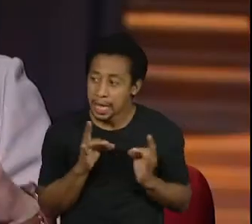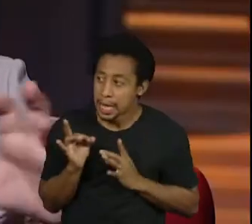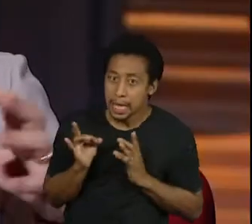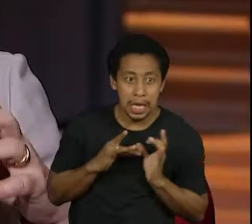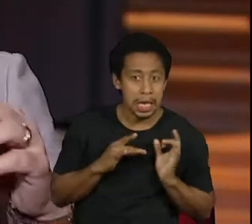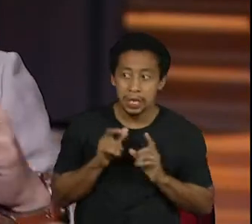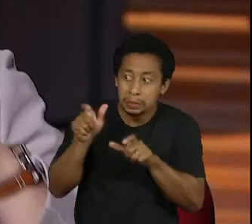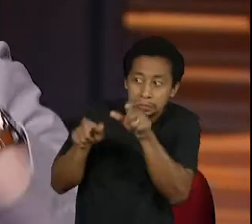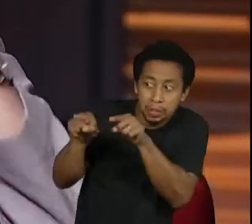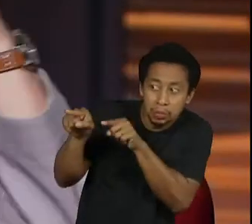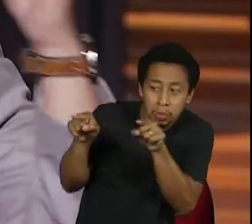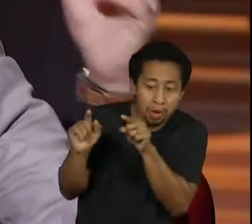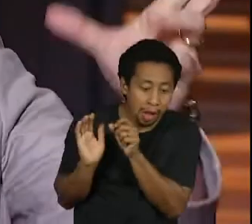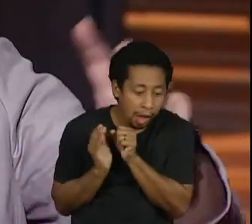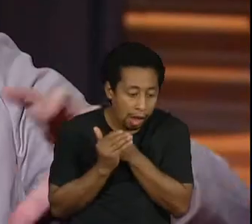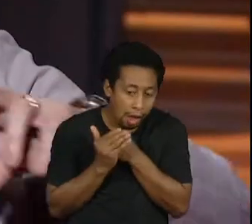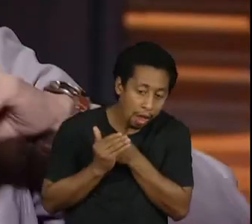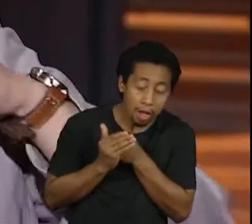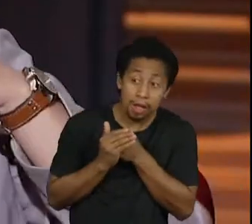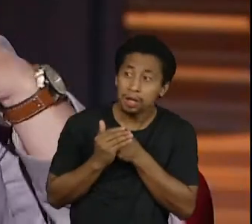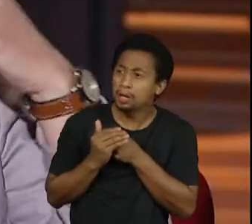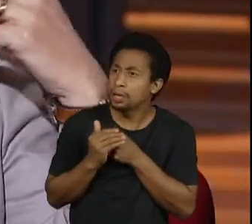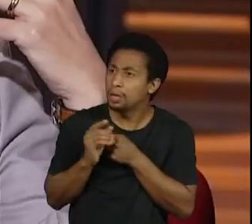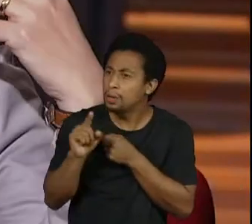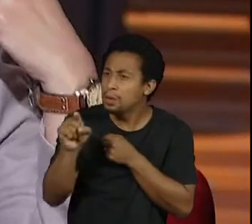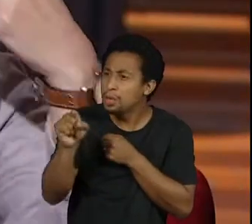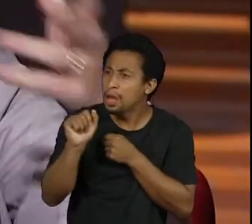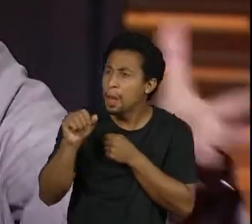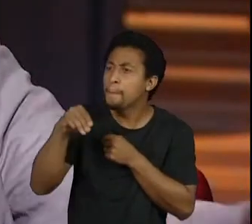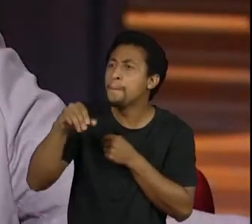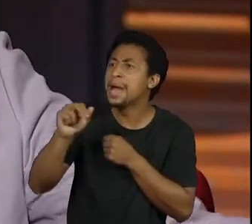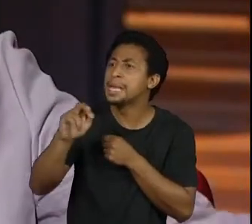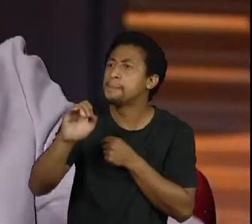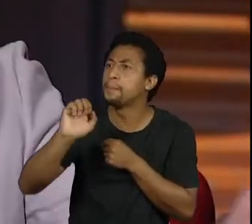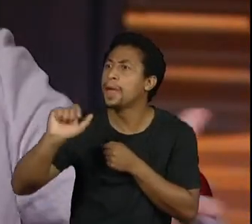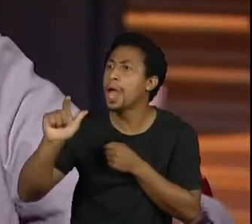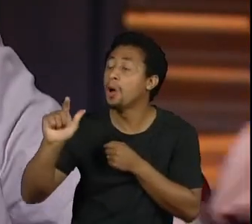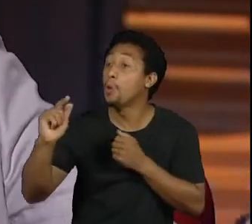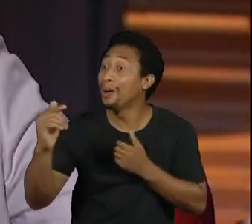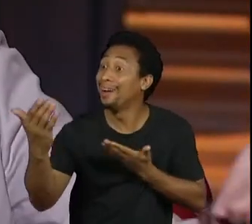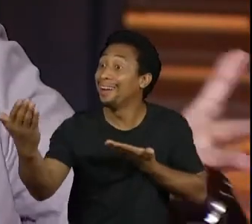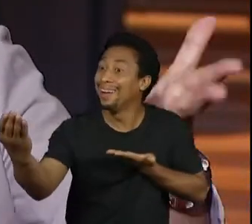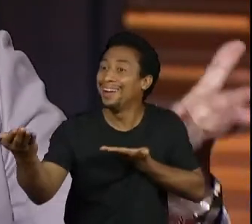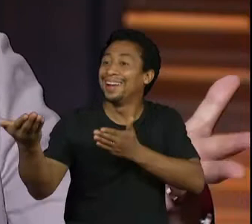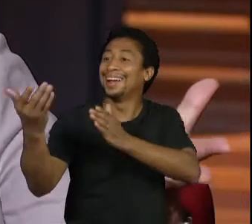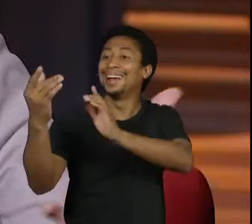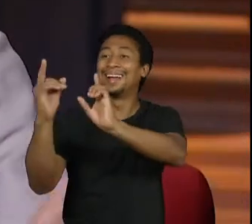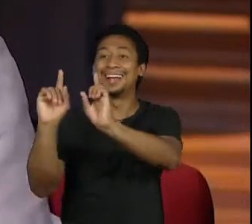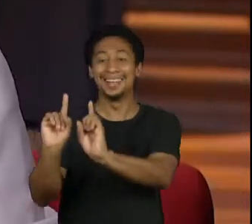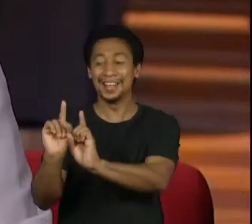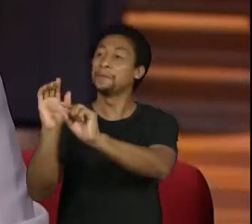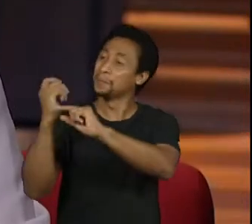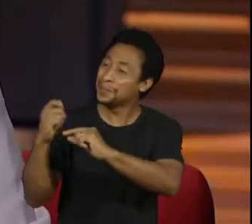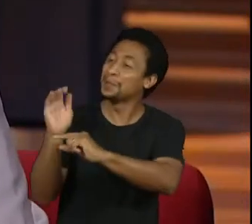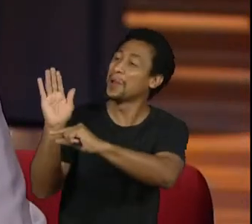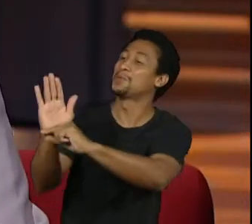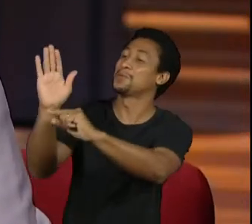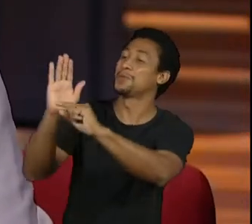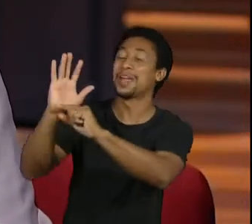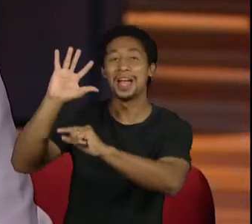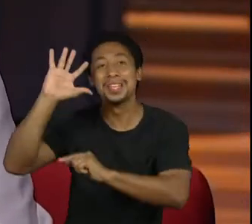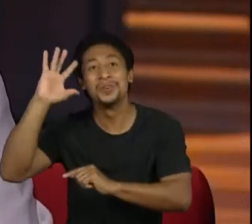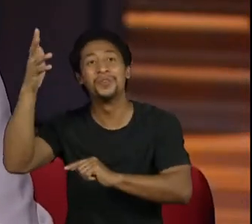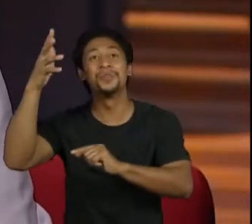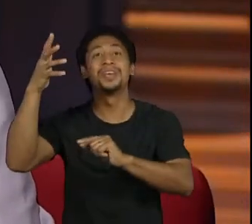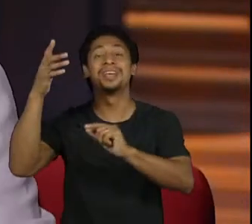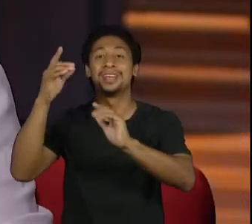ele nunca vai sair dali, mas de repente ele conhece a Maribel, e aí ele vai ter que sair ao mundo para ajudar a resolver o problema. Então, acho que a gente ficou meio